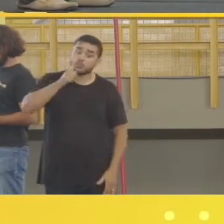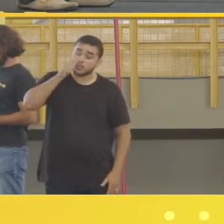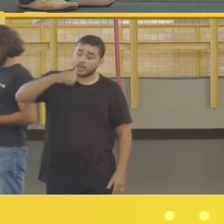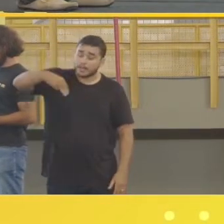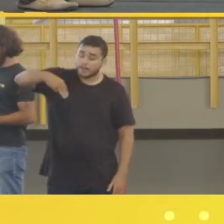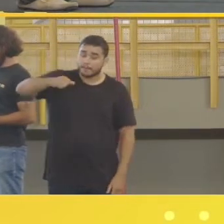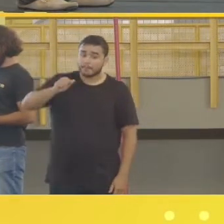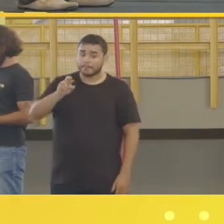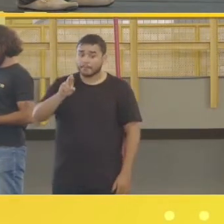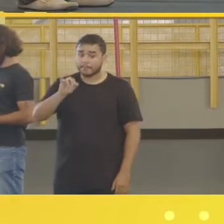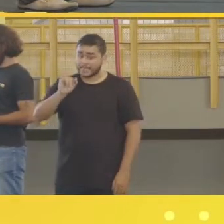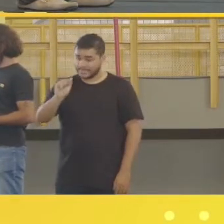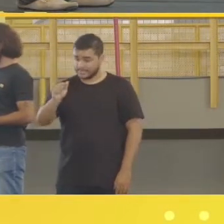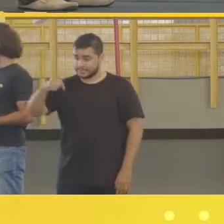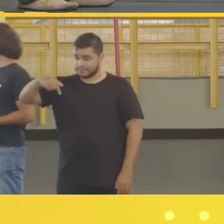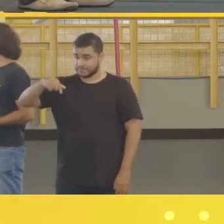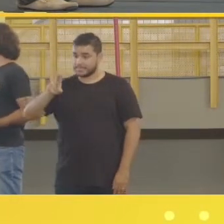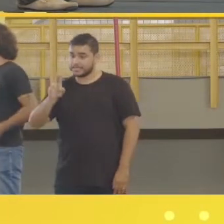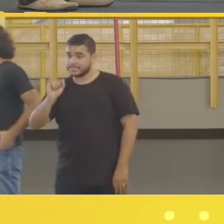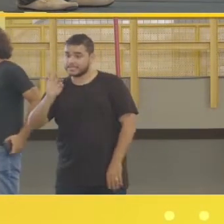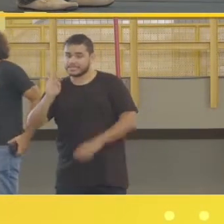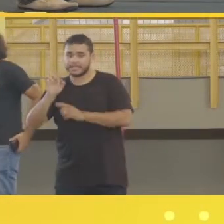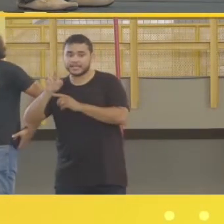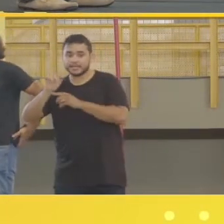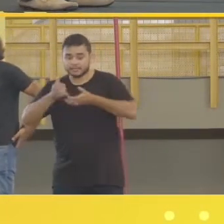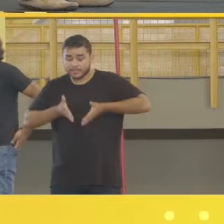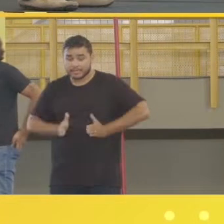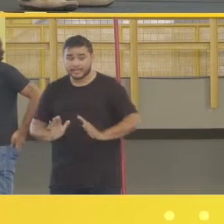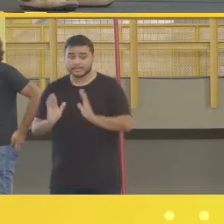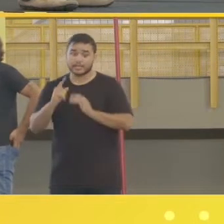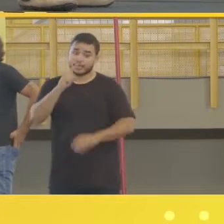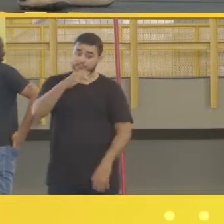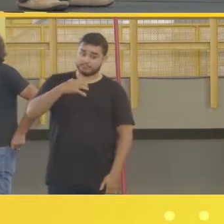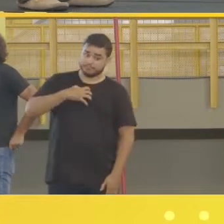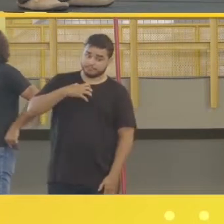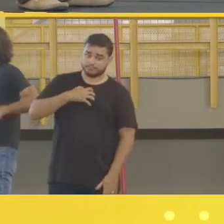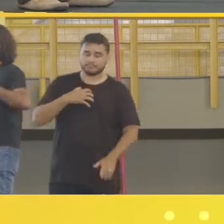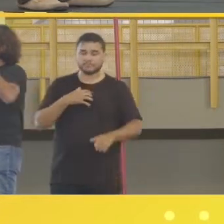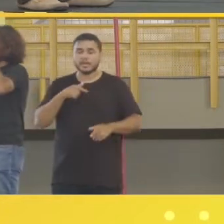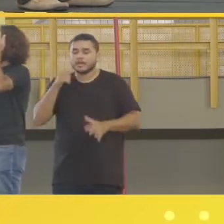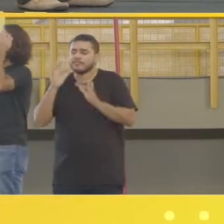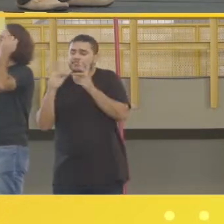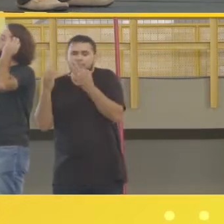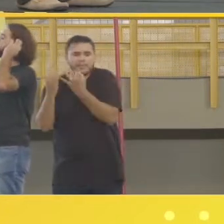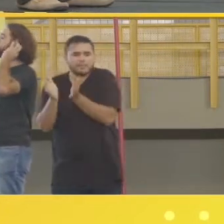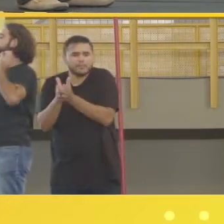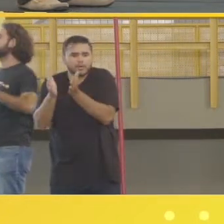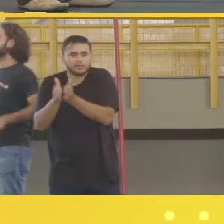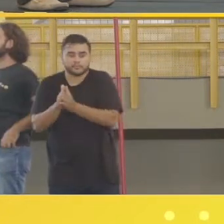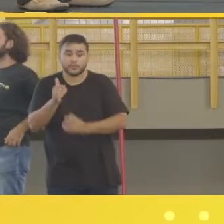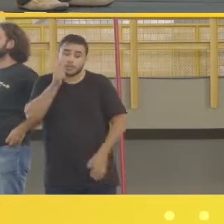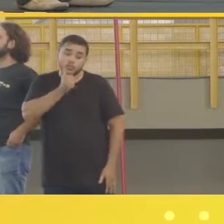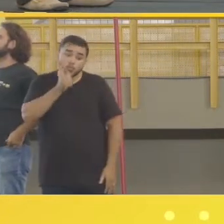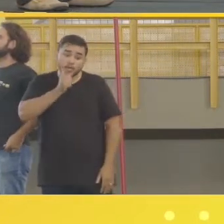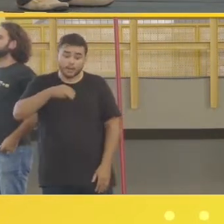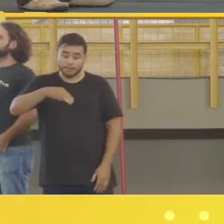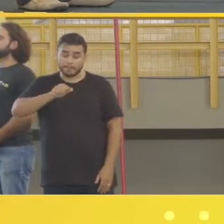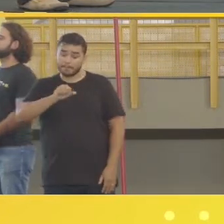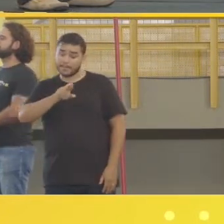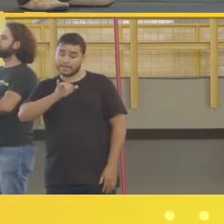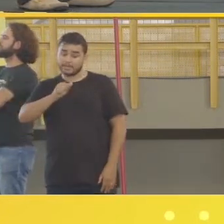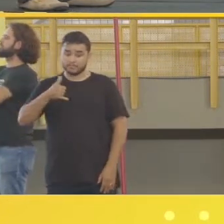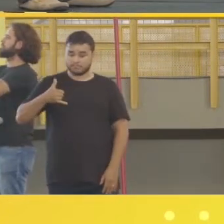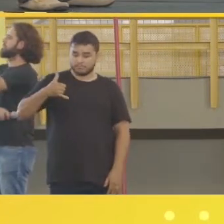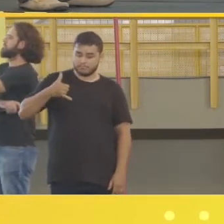de Santana, filha de lavradores pobres, Maria Quitéria de Jesus tinha 30 anos quando a Bahia começou a pegar